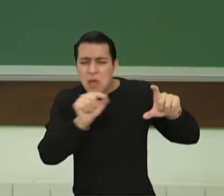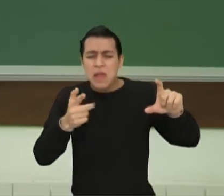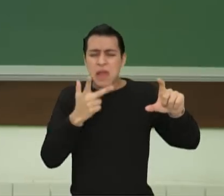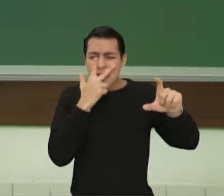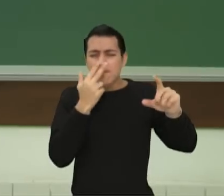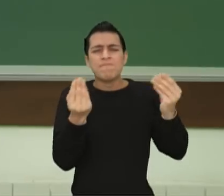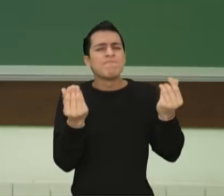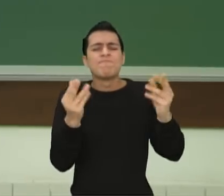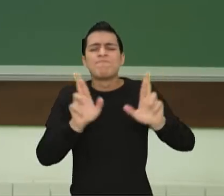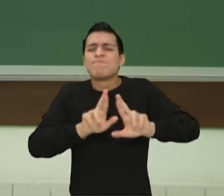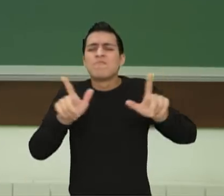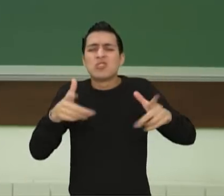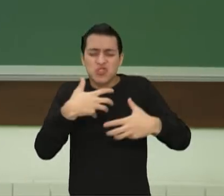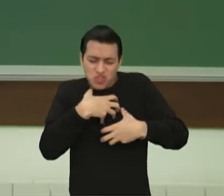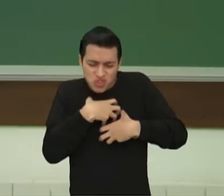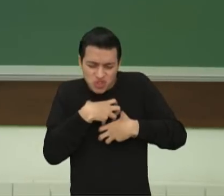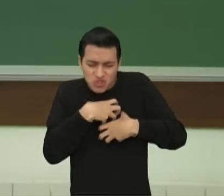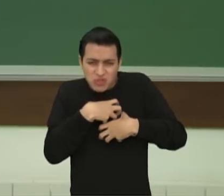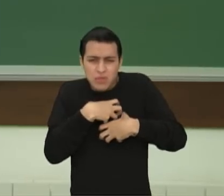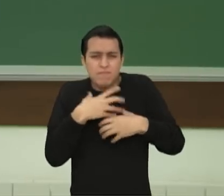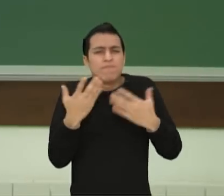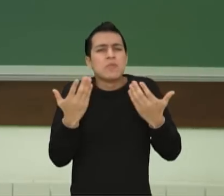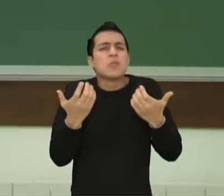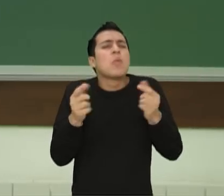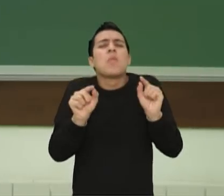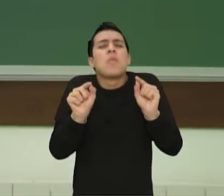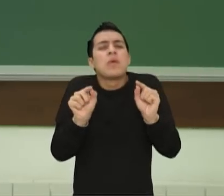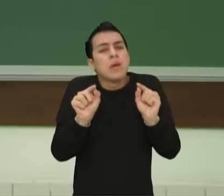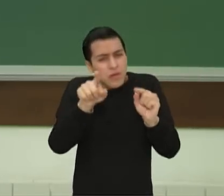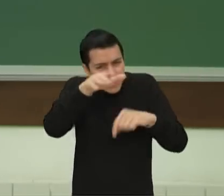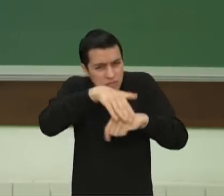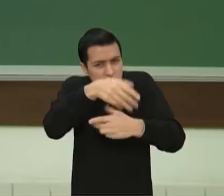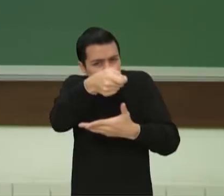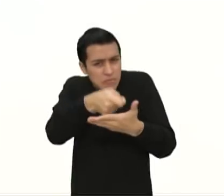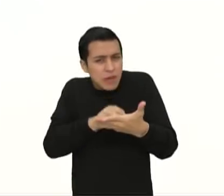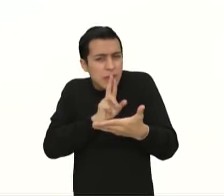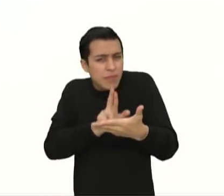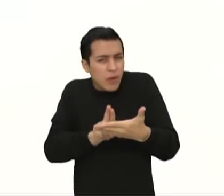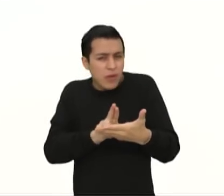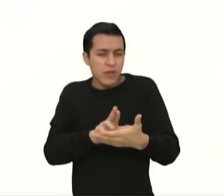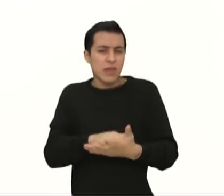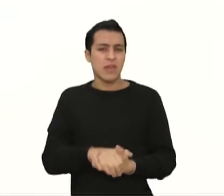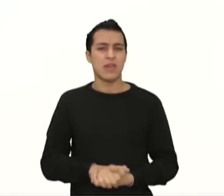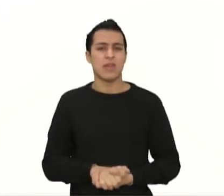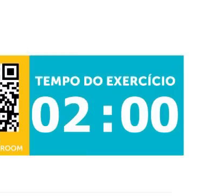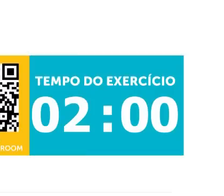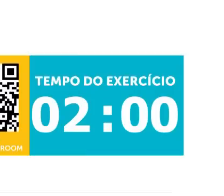situação fora do comum. Encontre e registre no seu caderno a resposta.